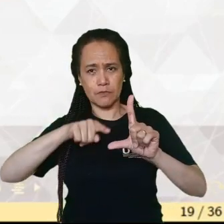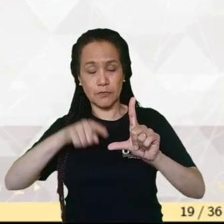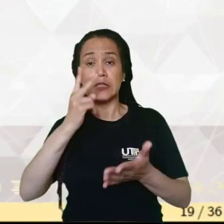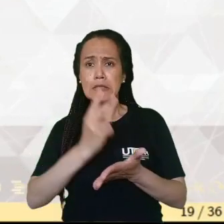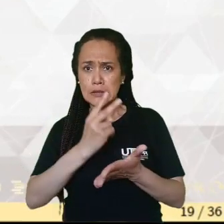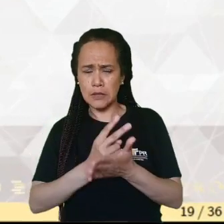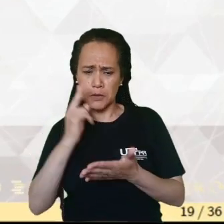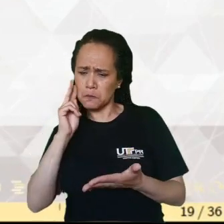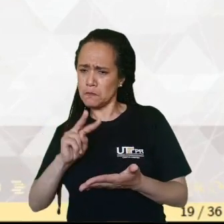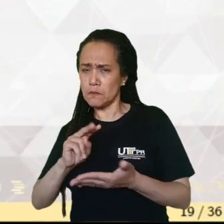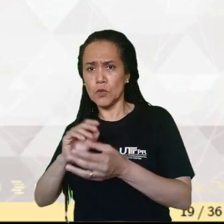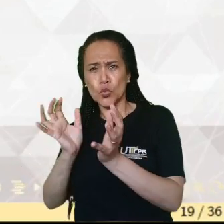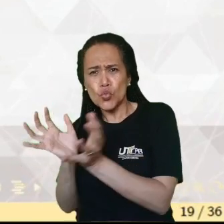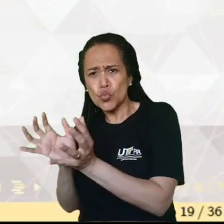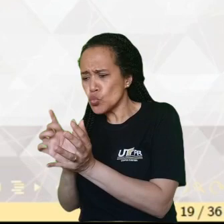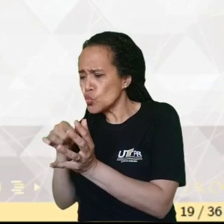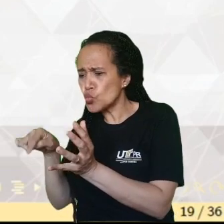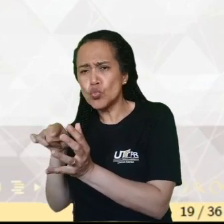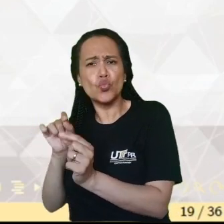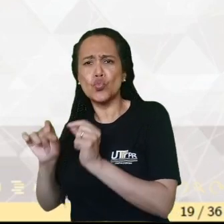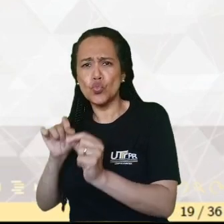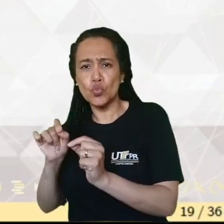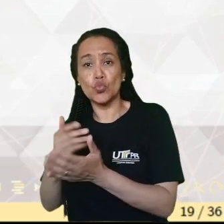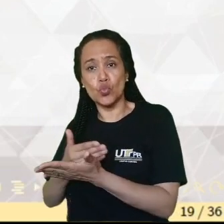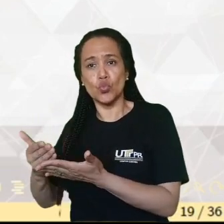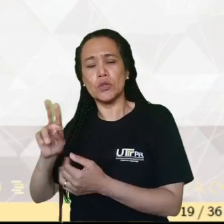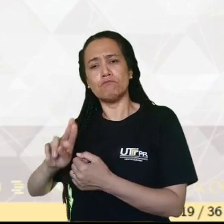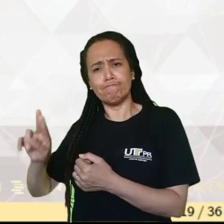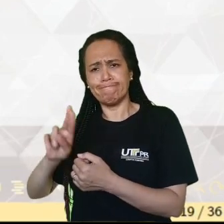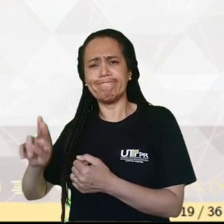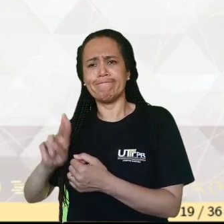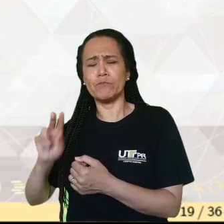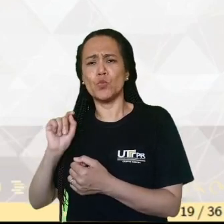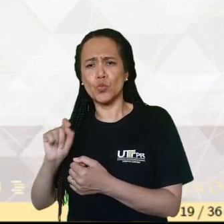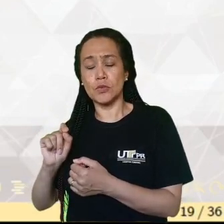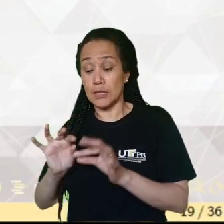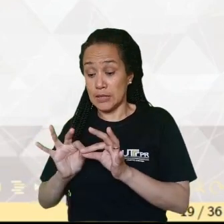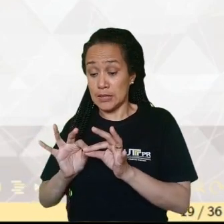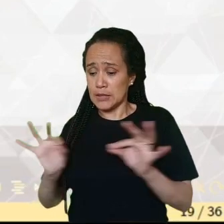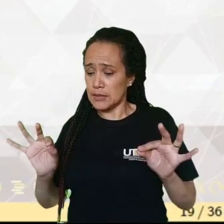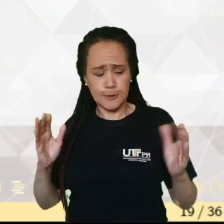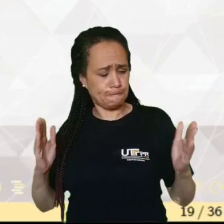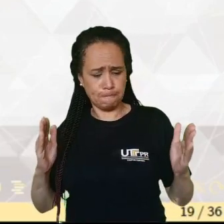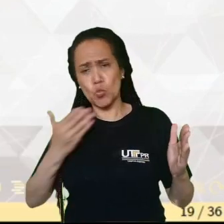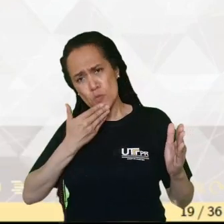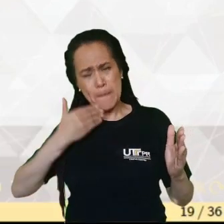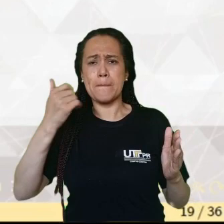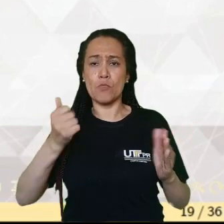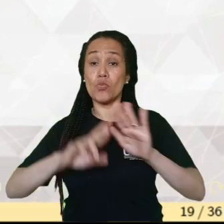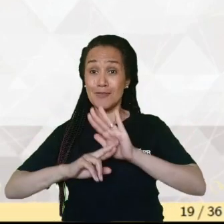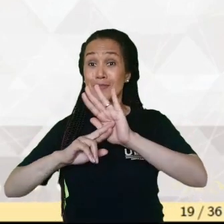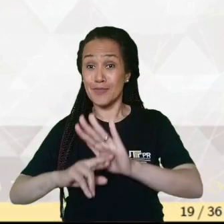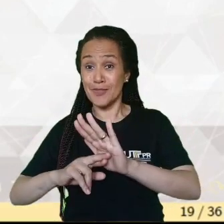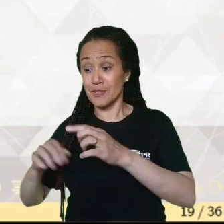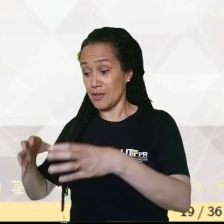observar o conjunto de dados, né? E a partir dali você começa a usar a medida que melhor representa aquilo que você